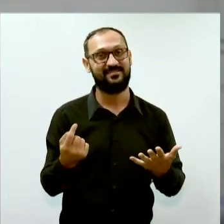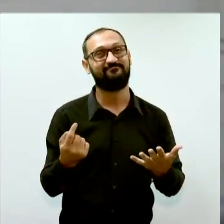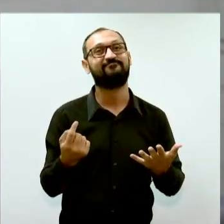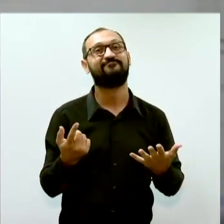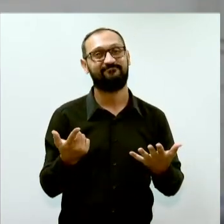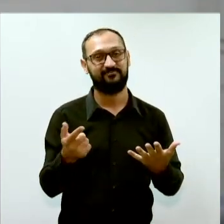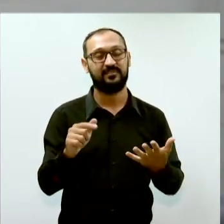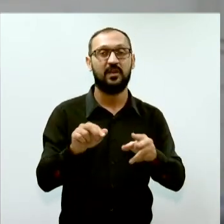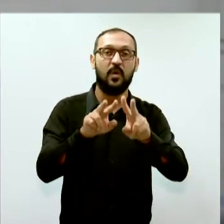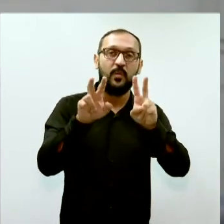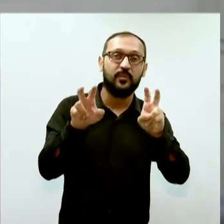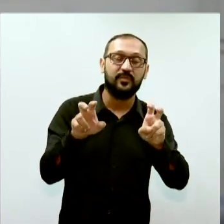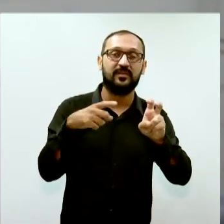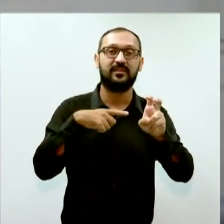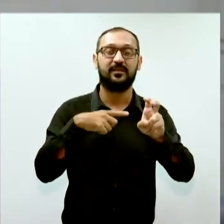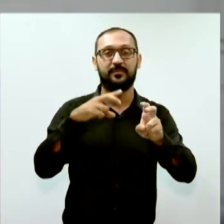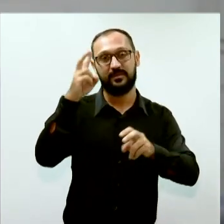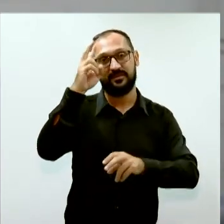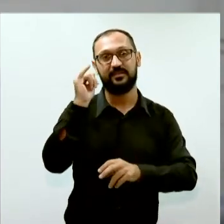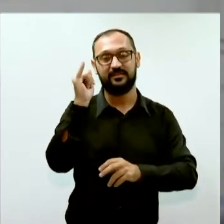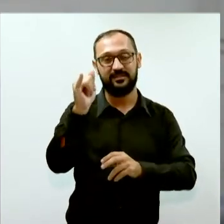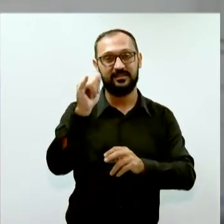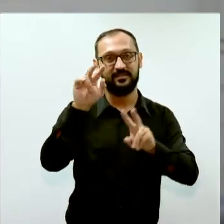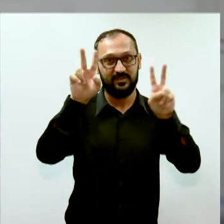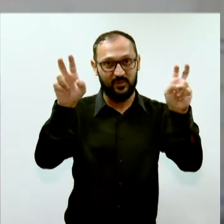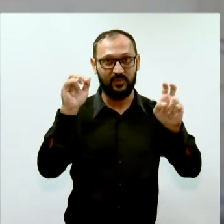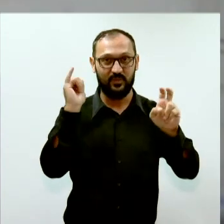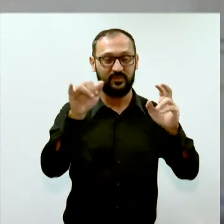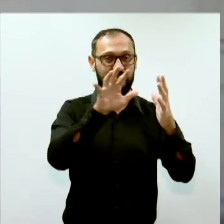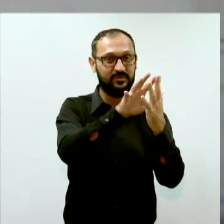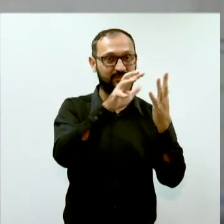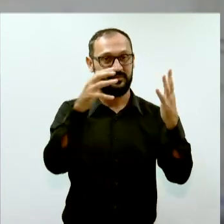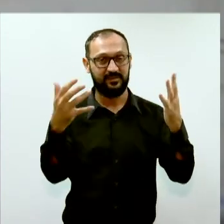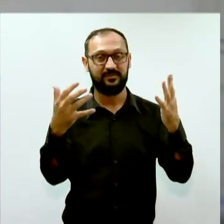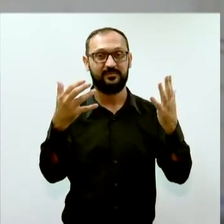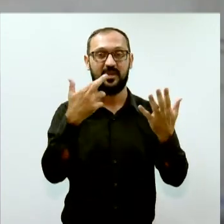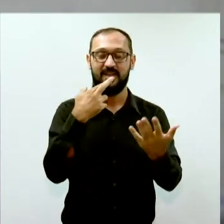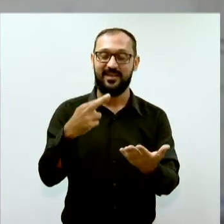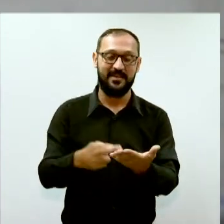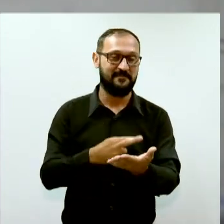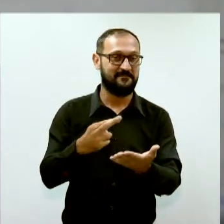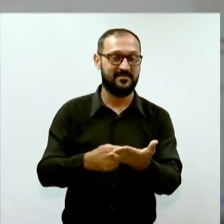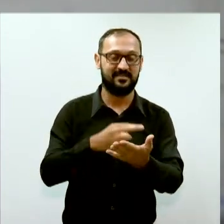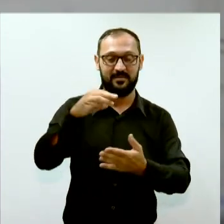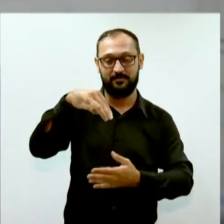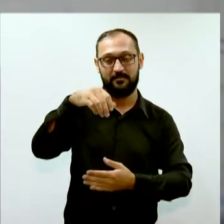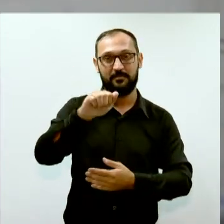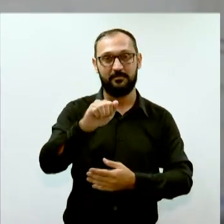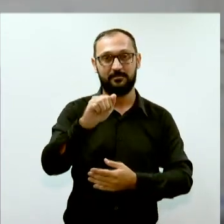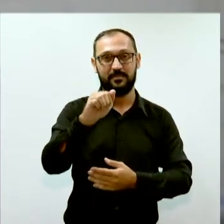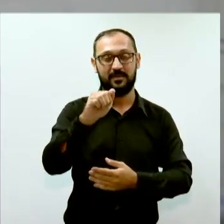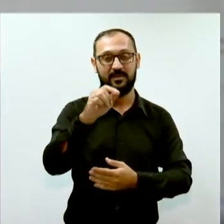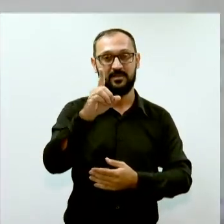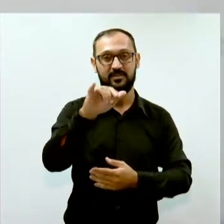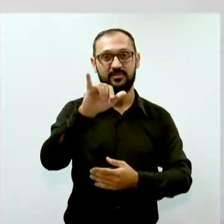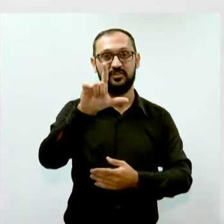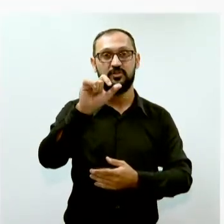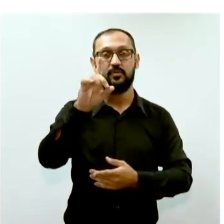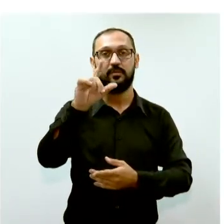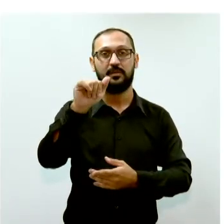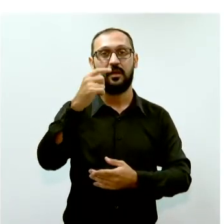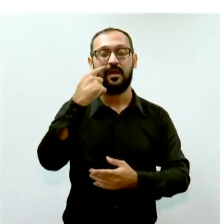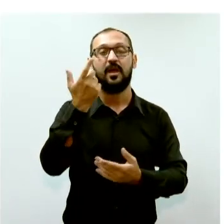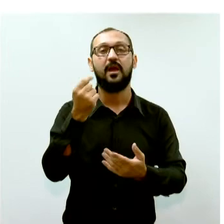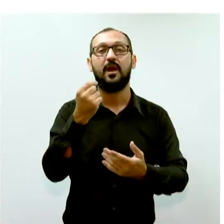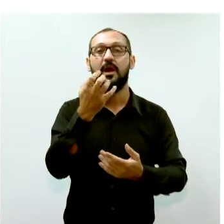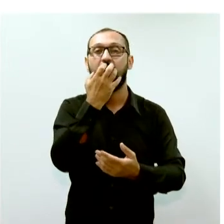Então, essa é um pouco a temática do conto Reflexos. E a revista Matilda é o nome